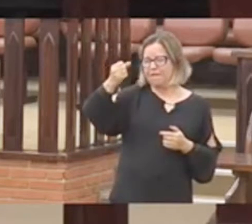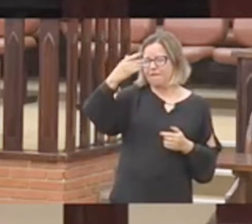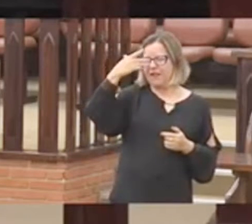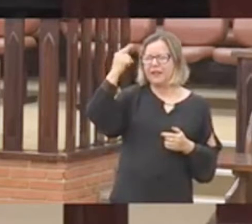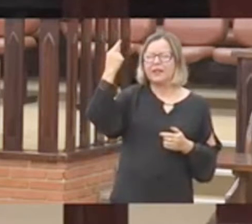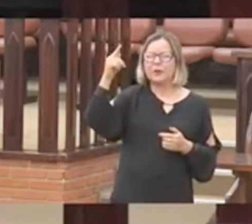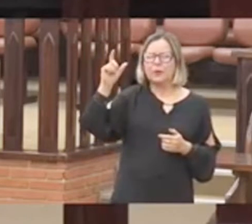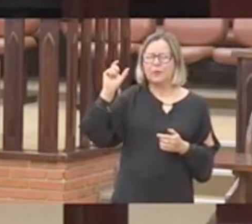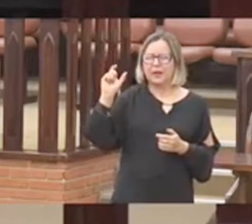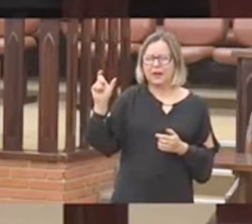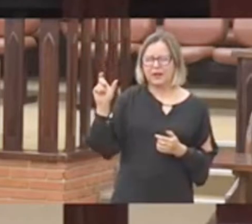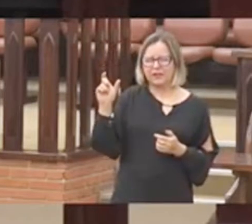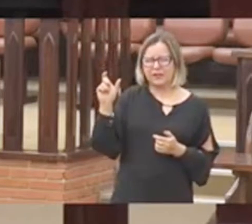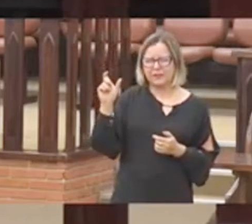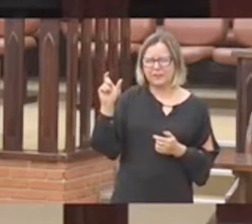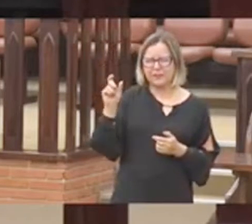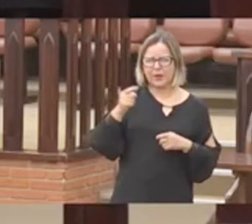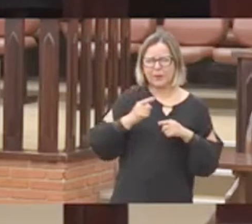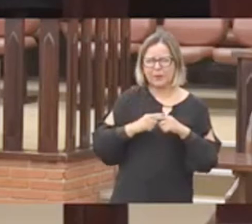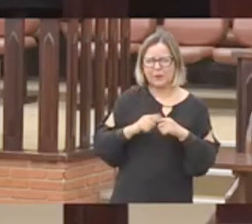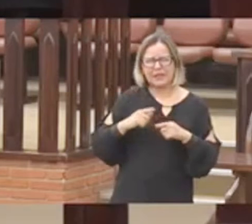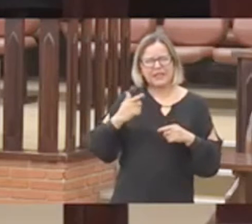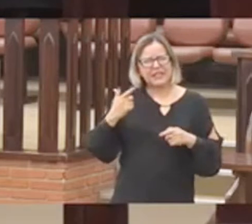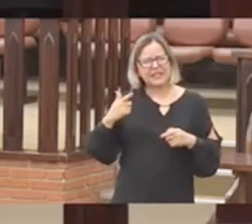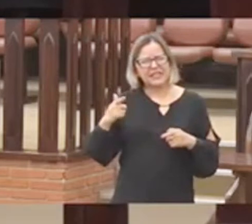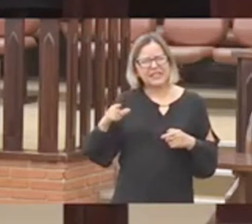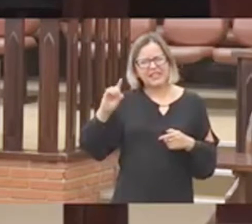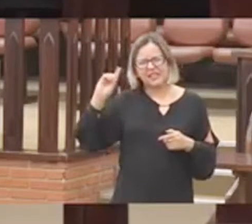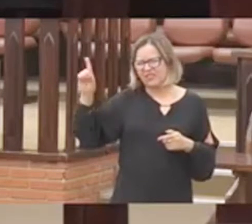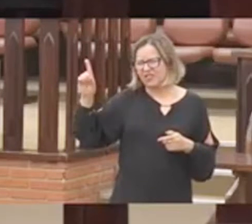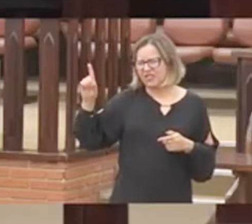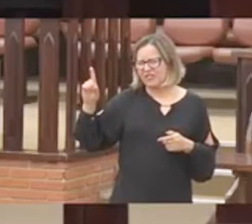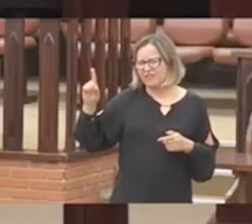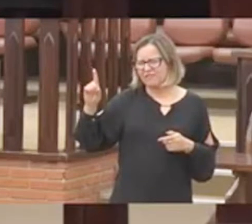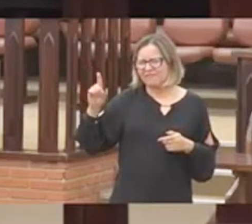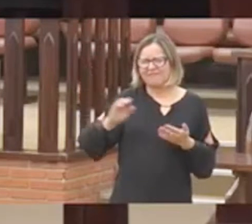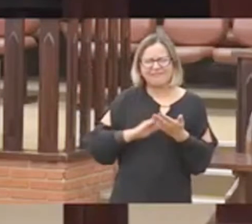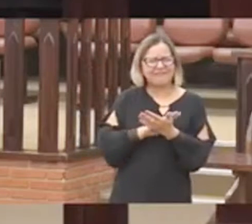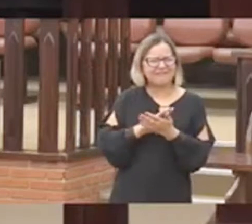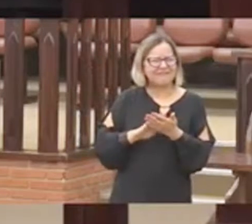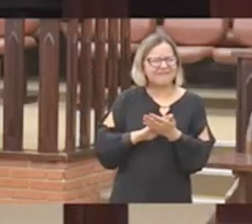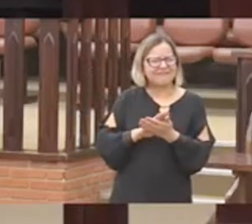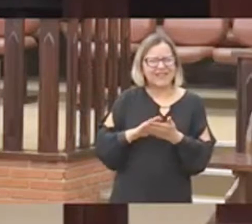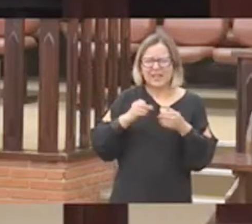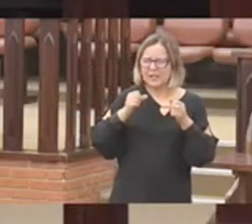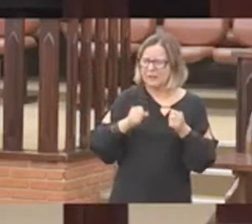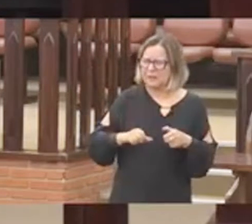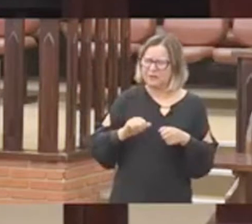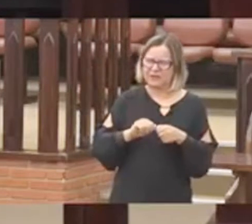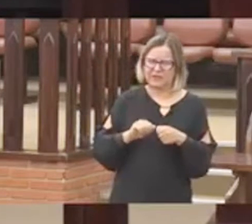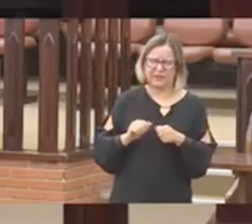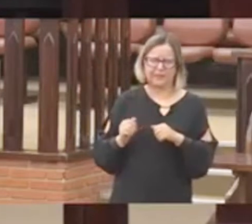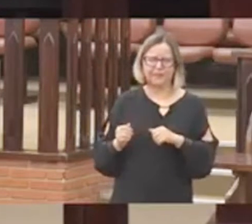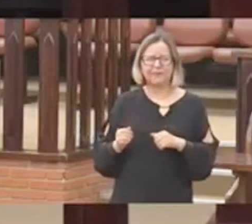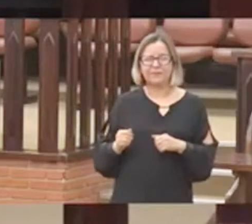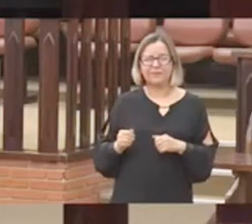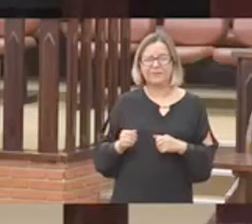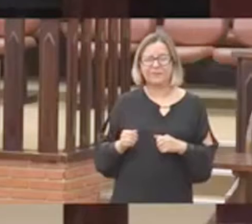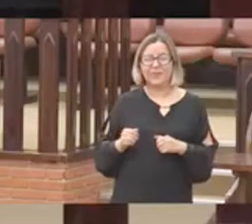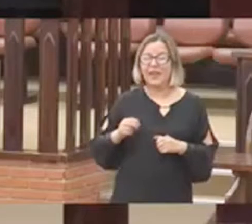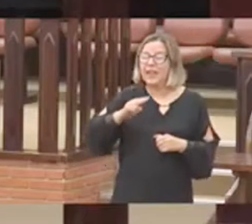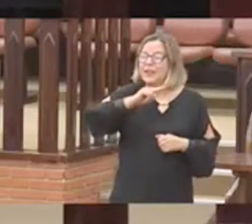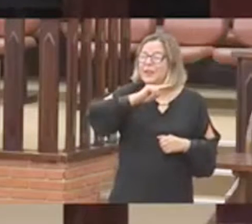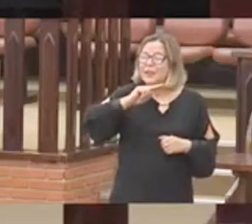palavra. Porque sem Ti, Pai, nós nada podemos fazer. E é no nome precioso do